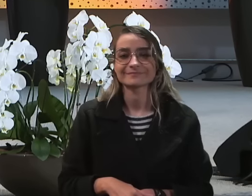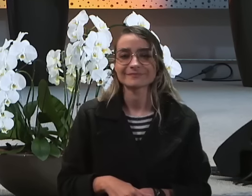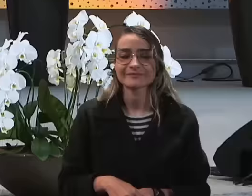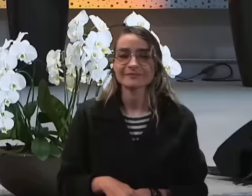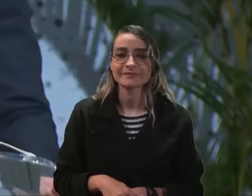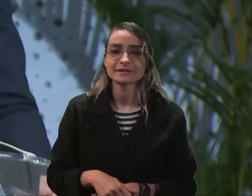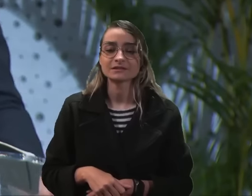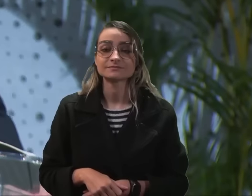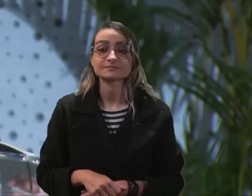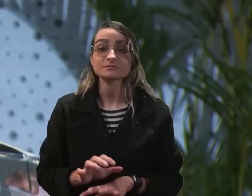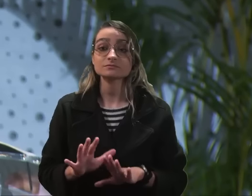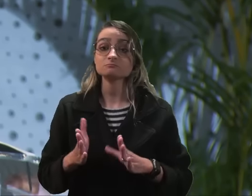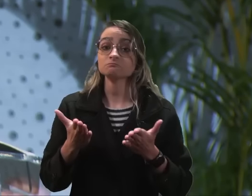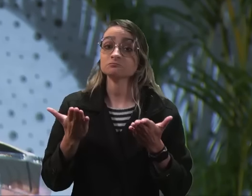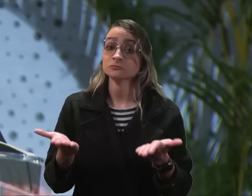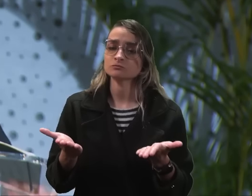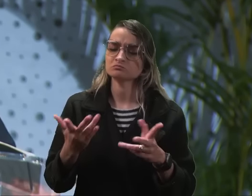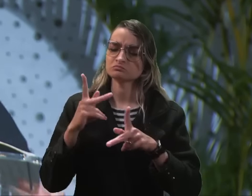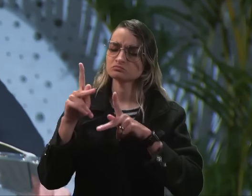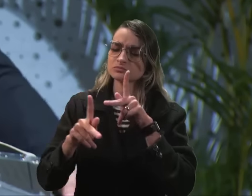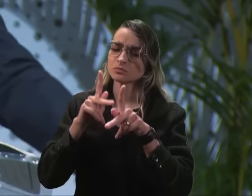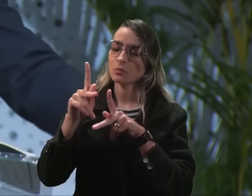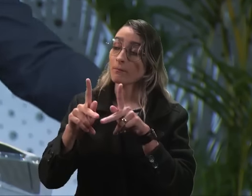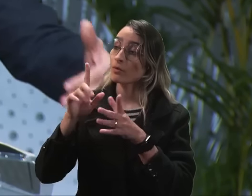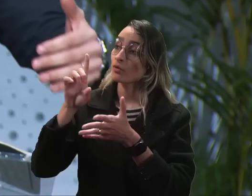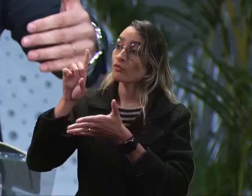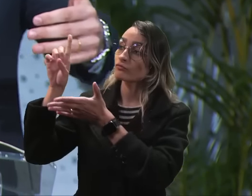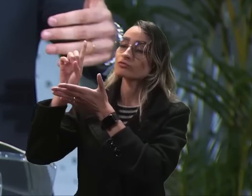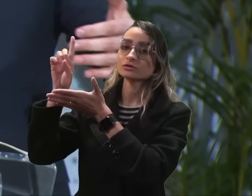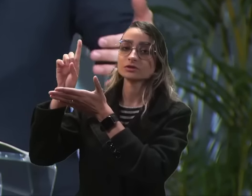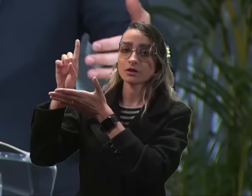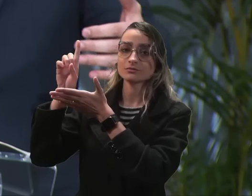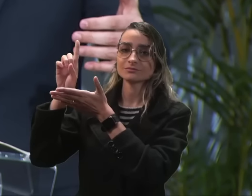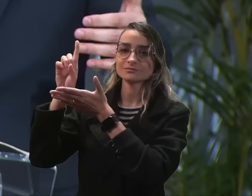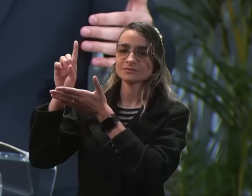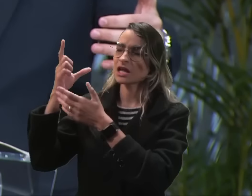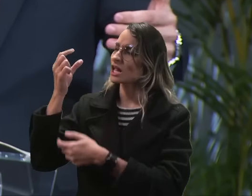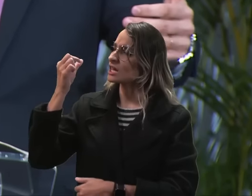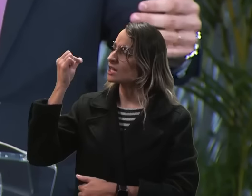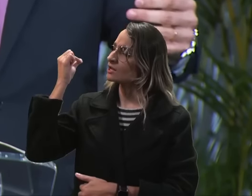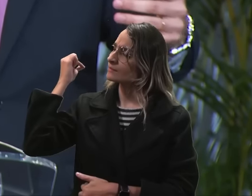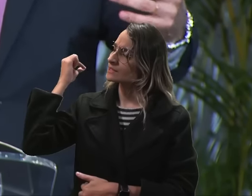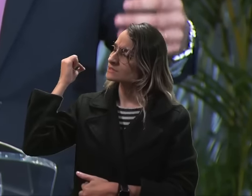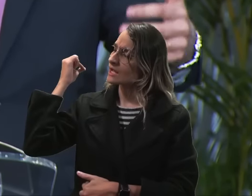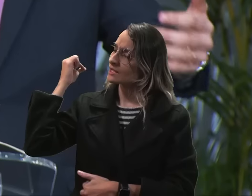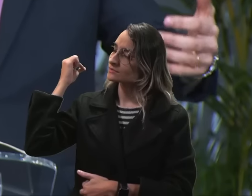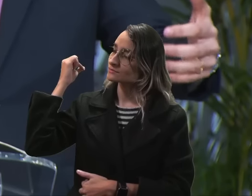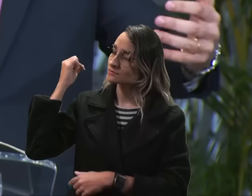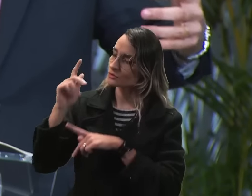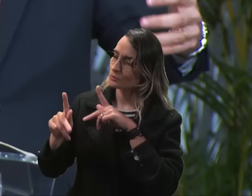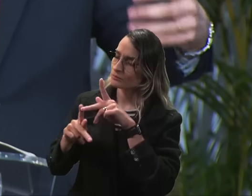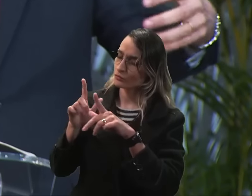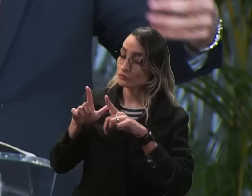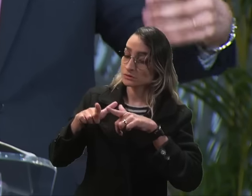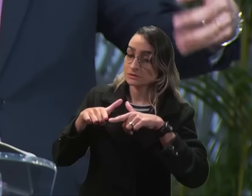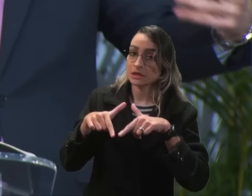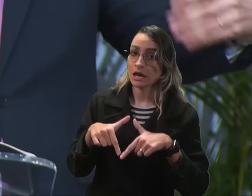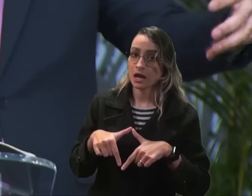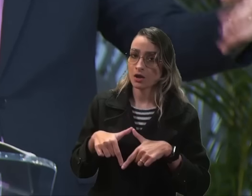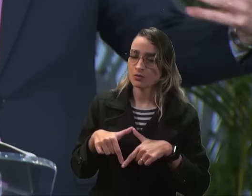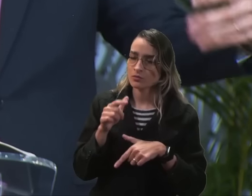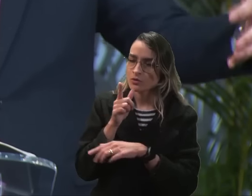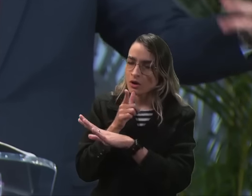quando o povo de Deus chega diante do mar vermelho e passa por aquela dura prova aquele grande